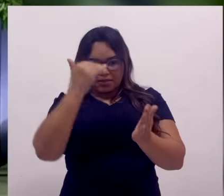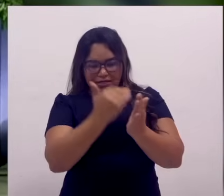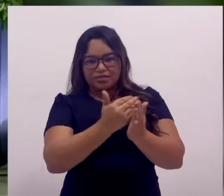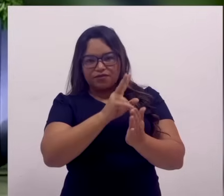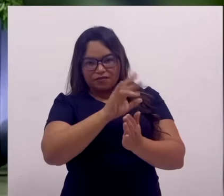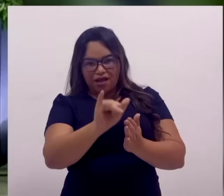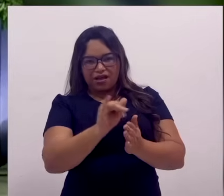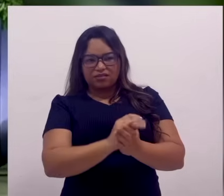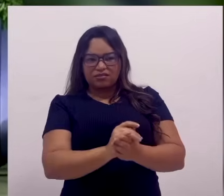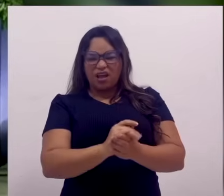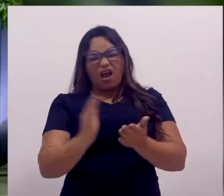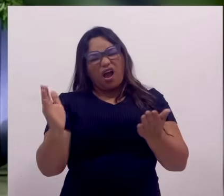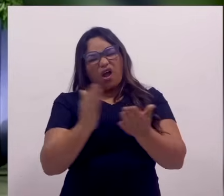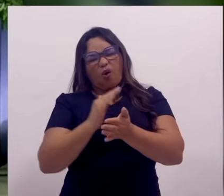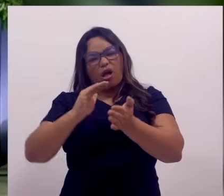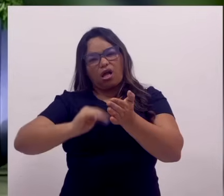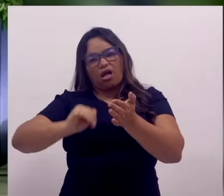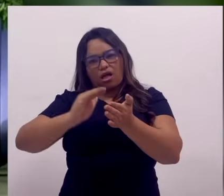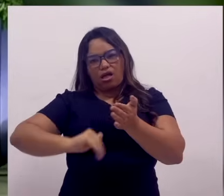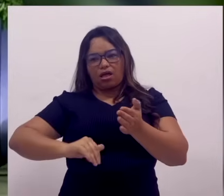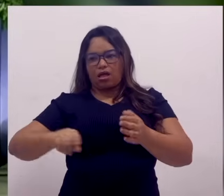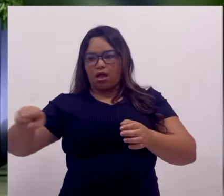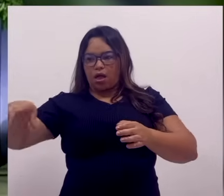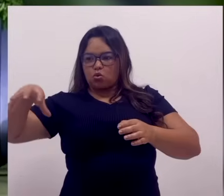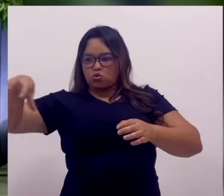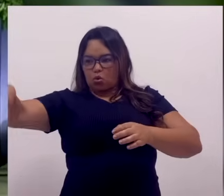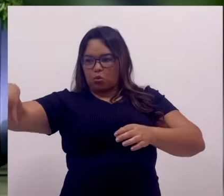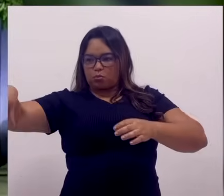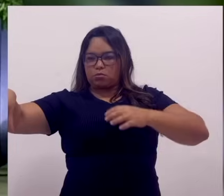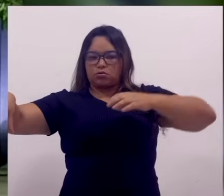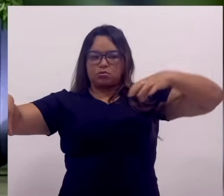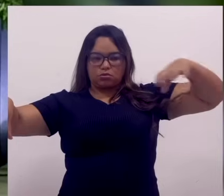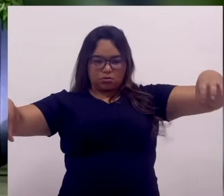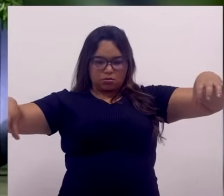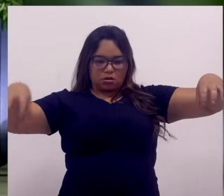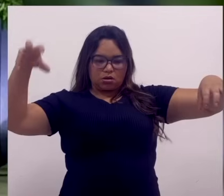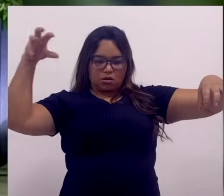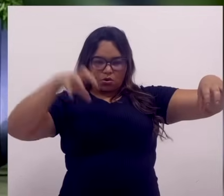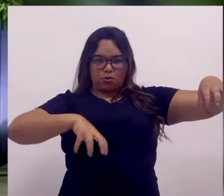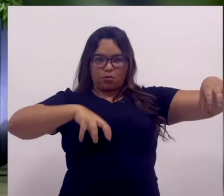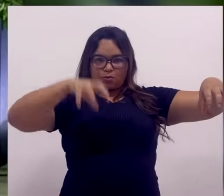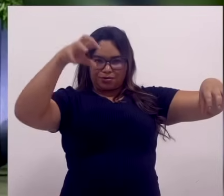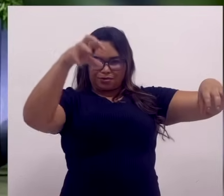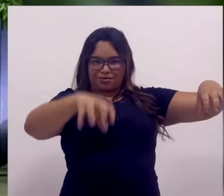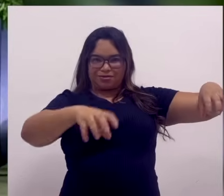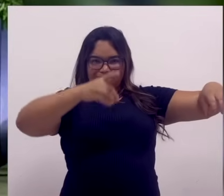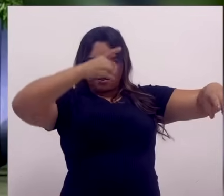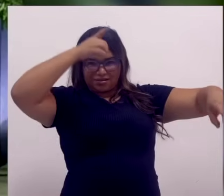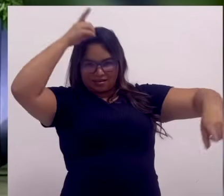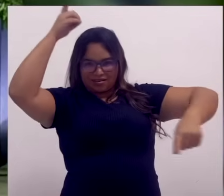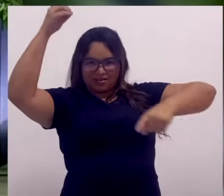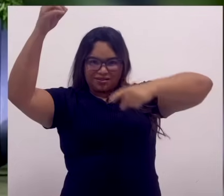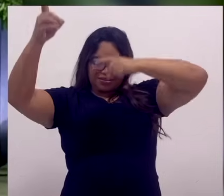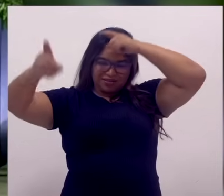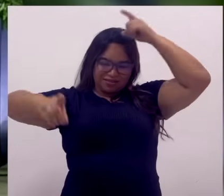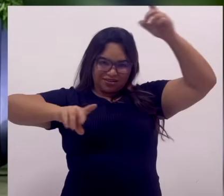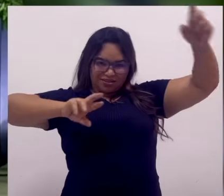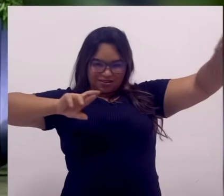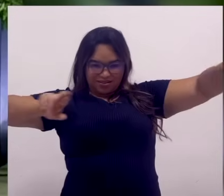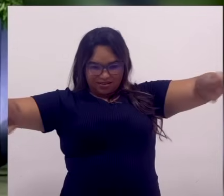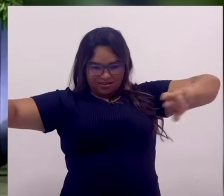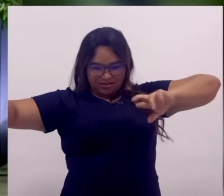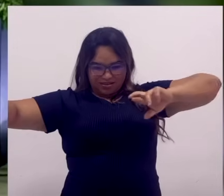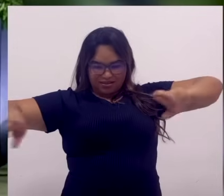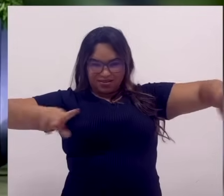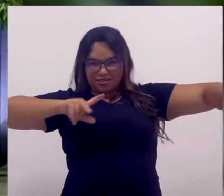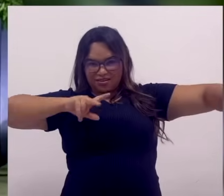isso." Ei, não, é melhor que vocês façam sozinhos. Façam do seu jeito, com a sua denominação. E foi assim que aconteceu.